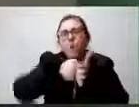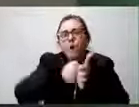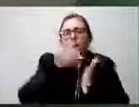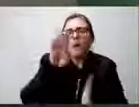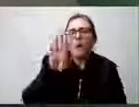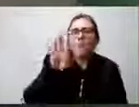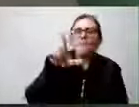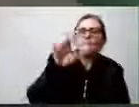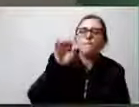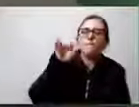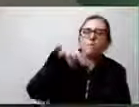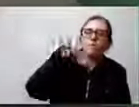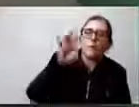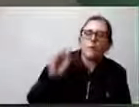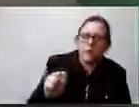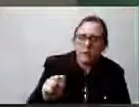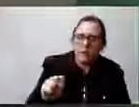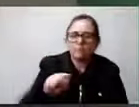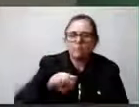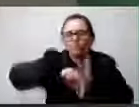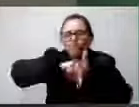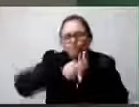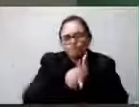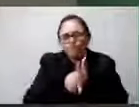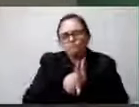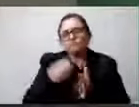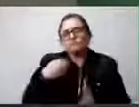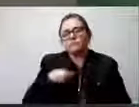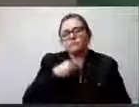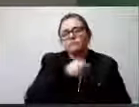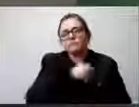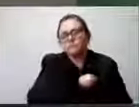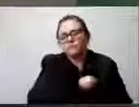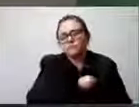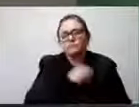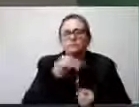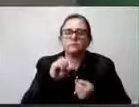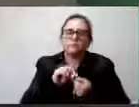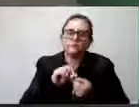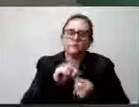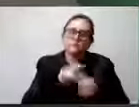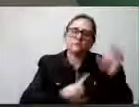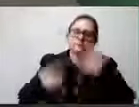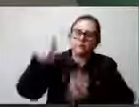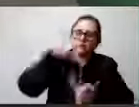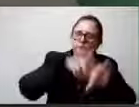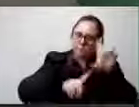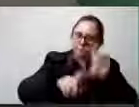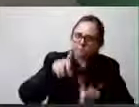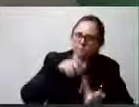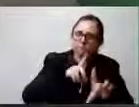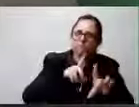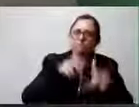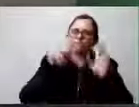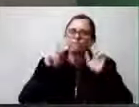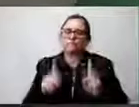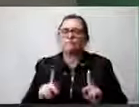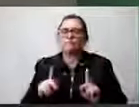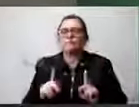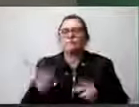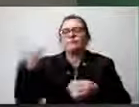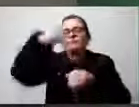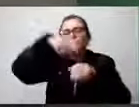tomada de decisão clínica que o médico acaba fazendo em alguns cenários. Contudo, volto a falar pela